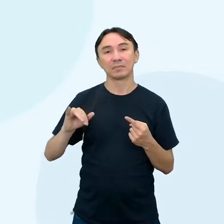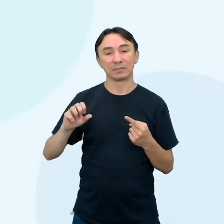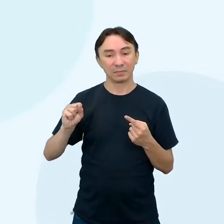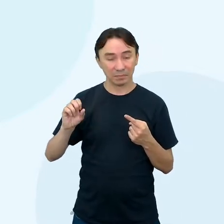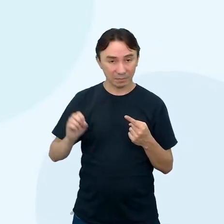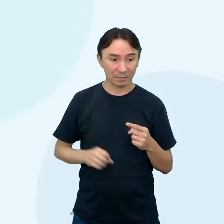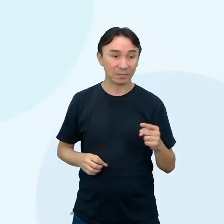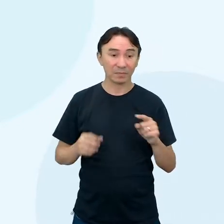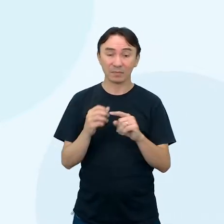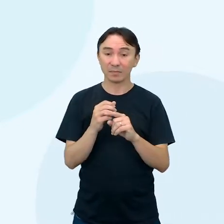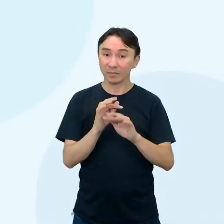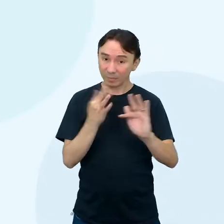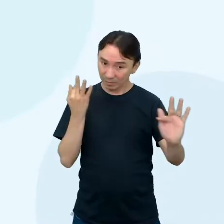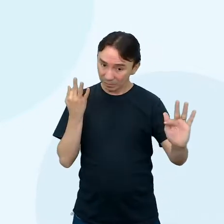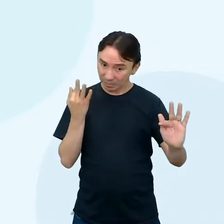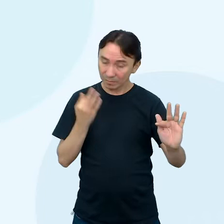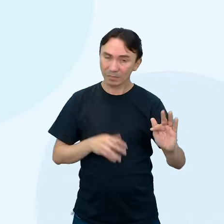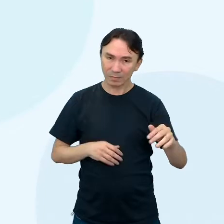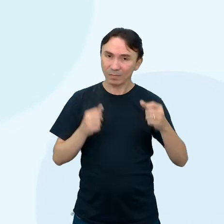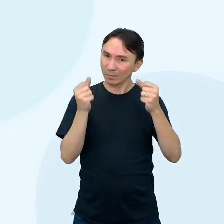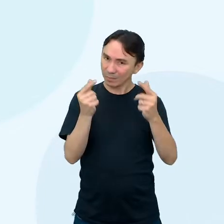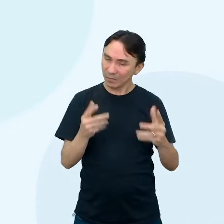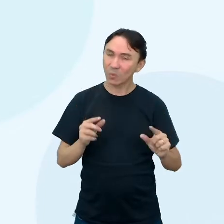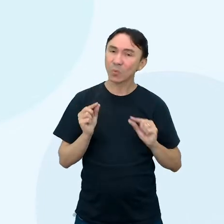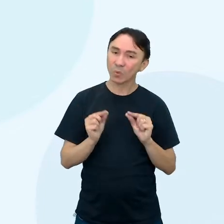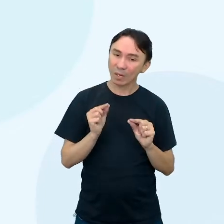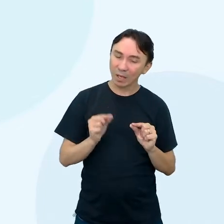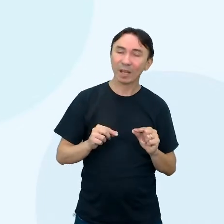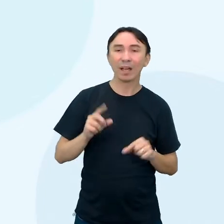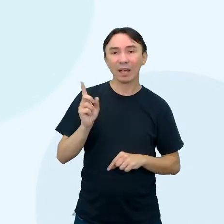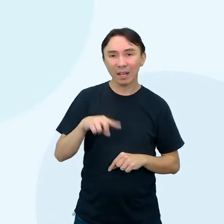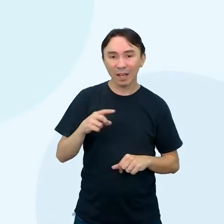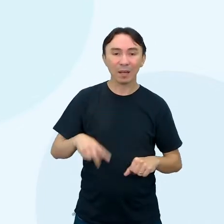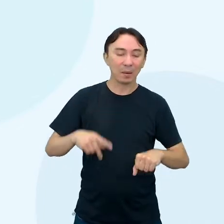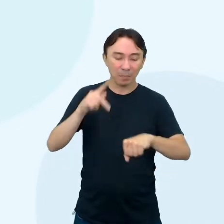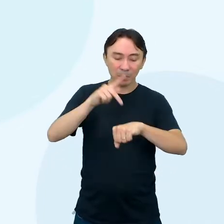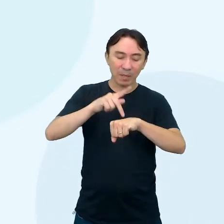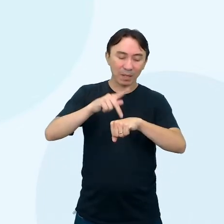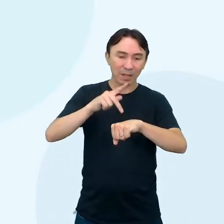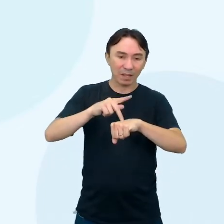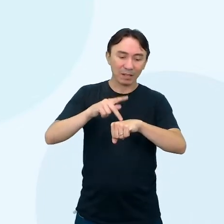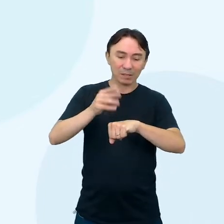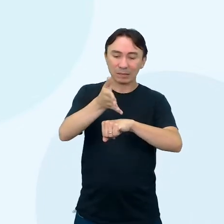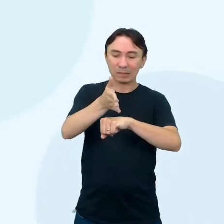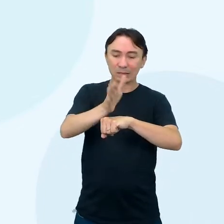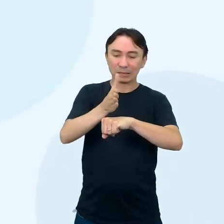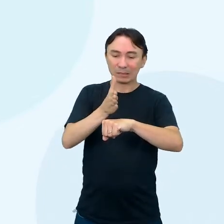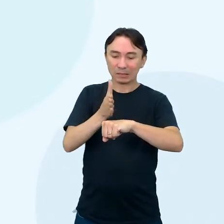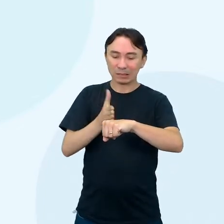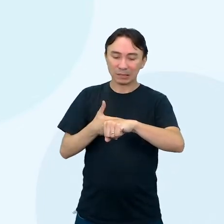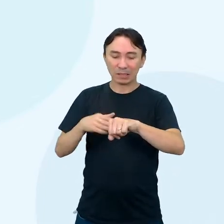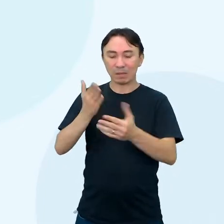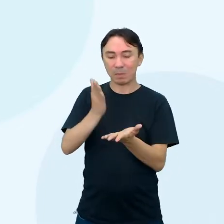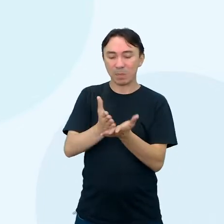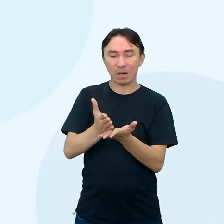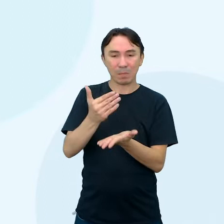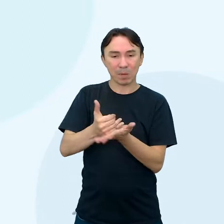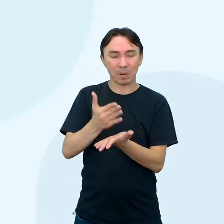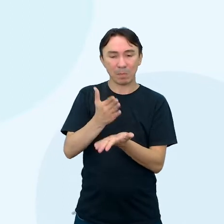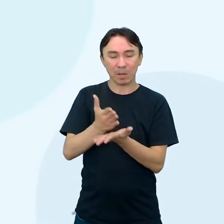esse processo de intemperismo físico, que é a quebra justamente da rocha, né? A fissura dessa rocha, ela